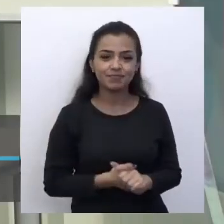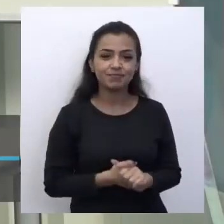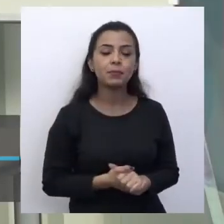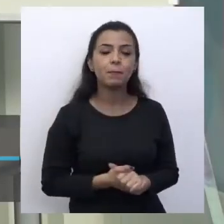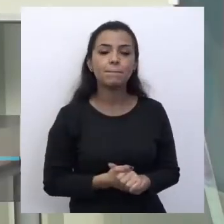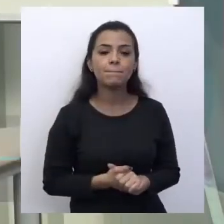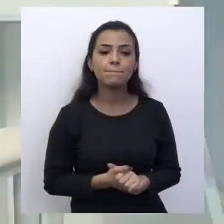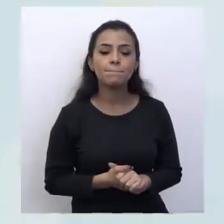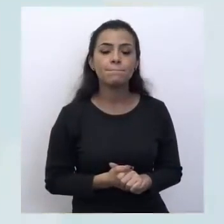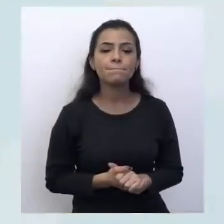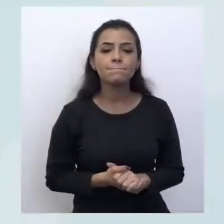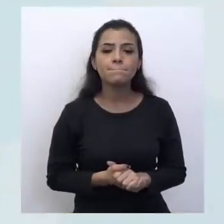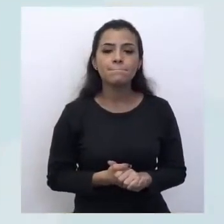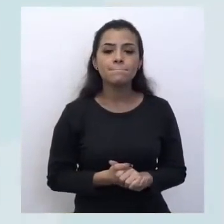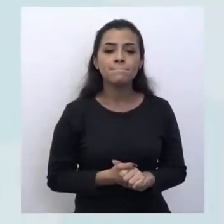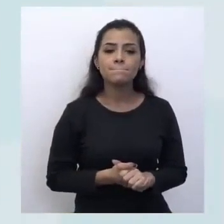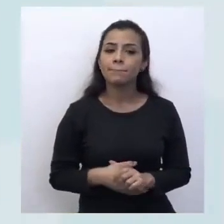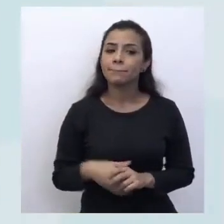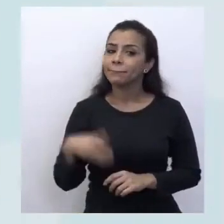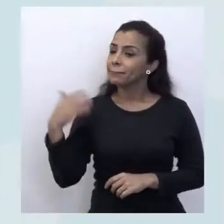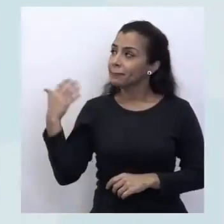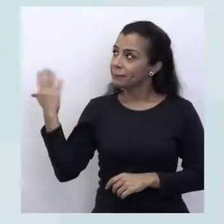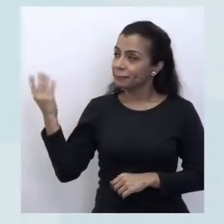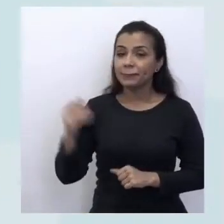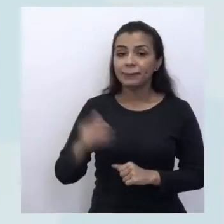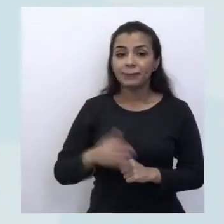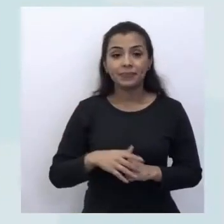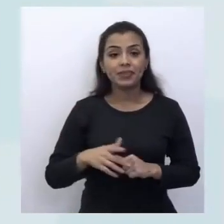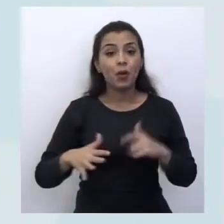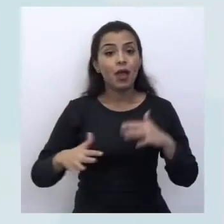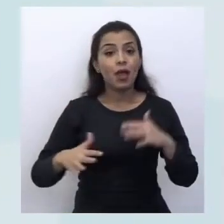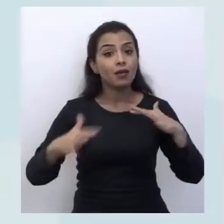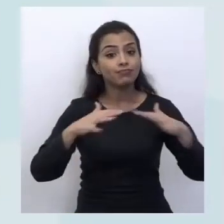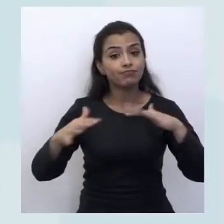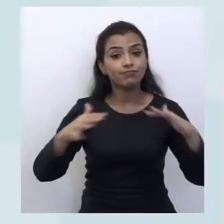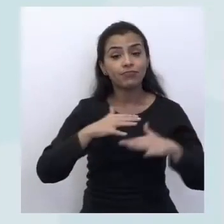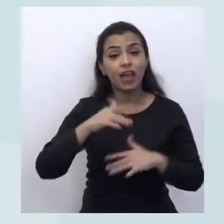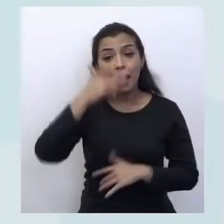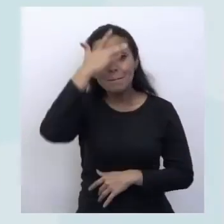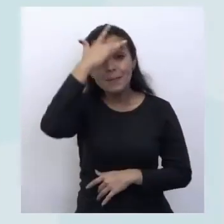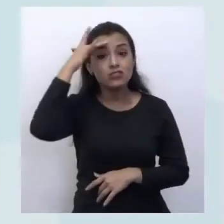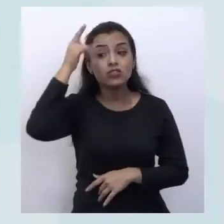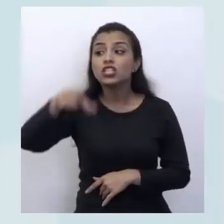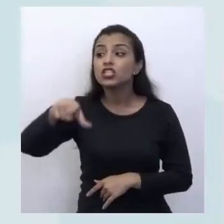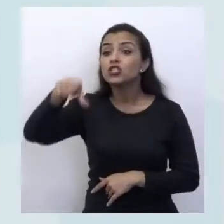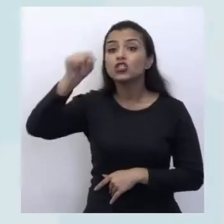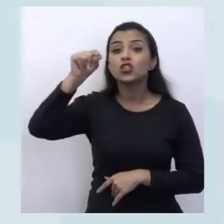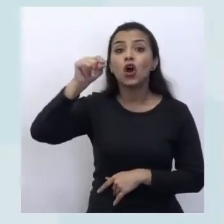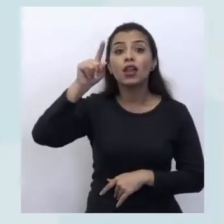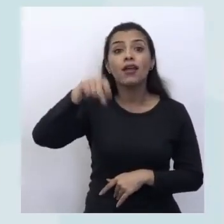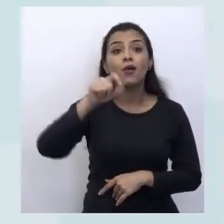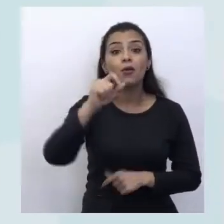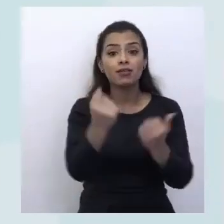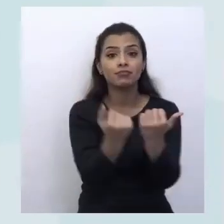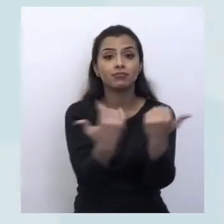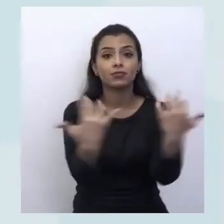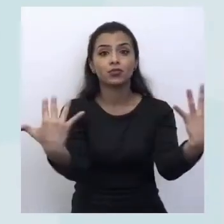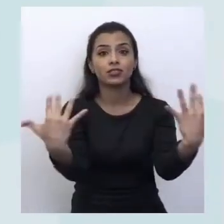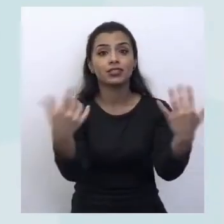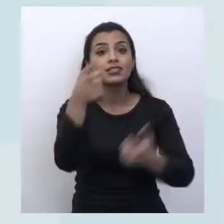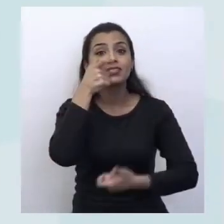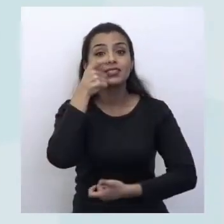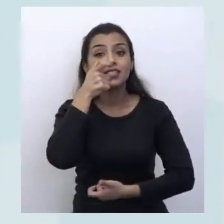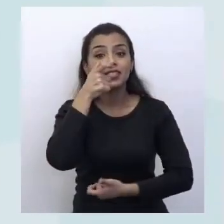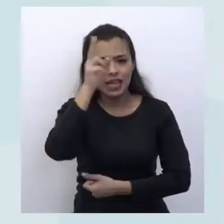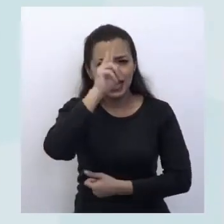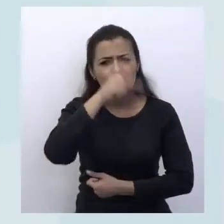peça interativa onde quem define as regras do jogo é o público. Então, falando daquela quarta parede, lembra? Quem tem o papel